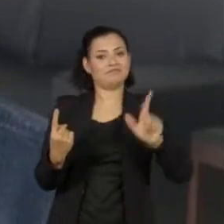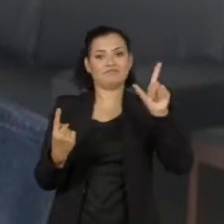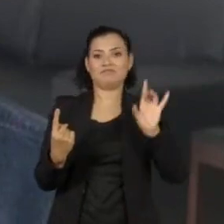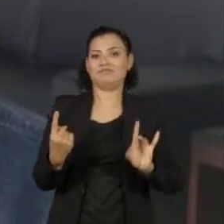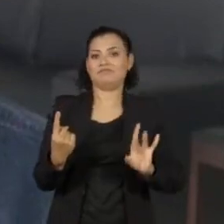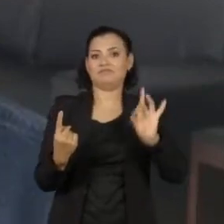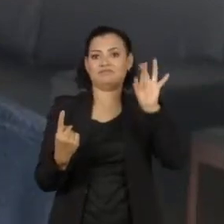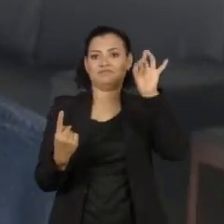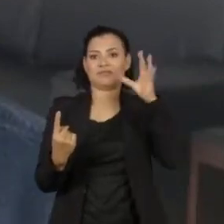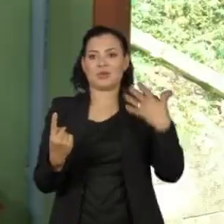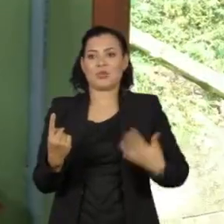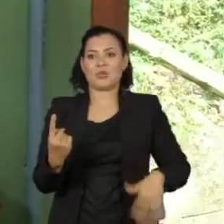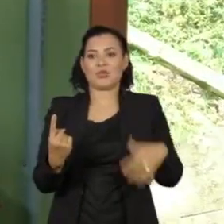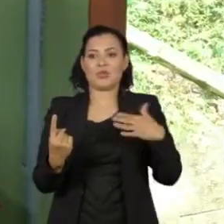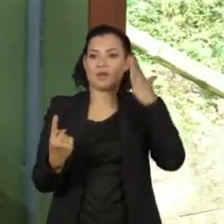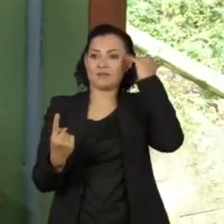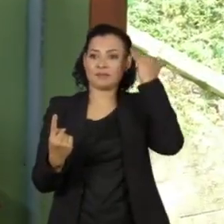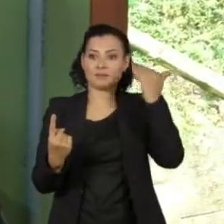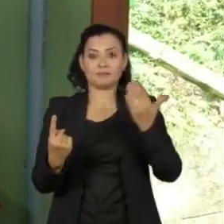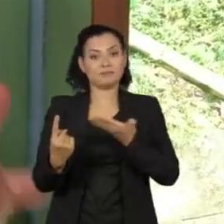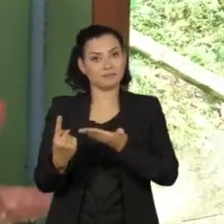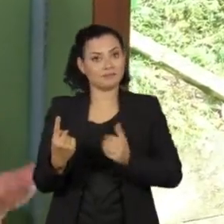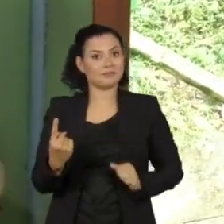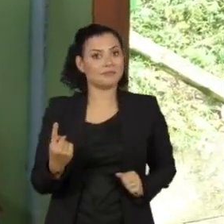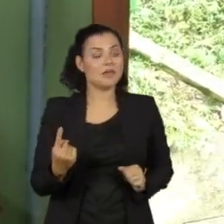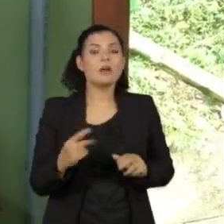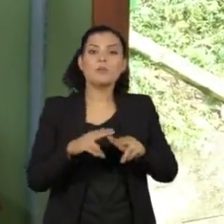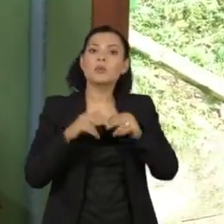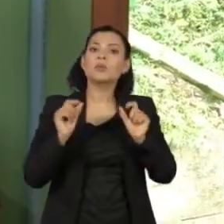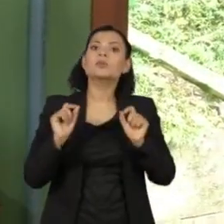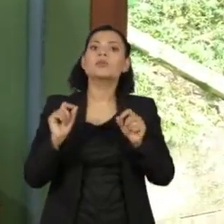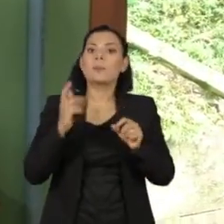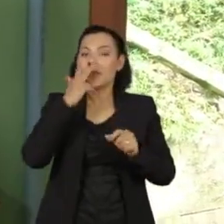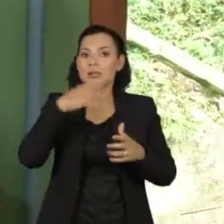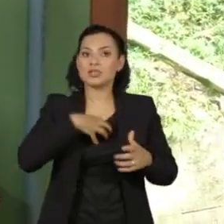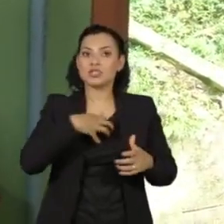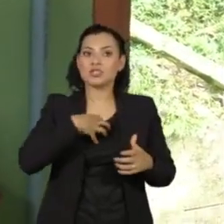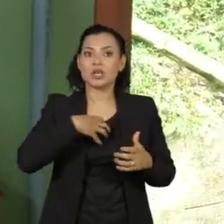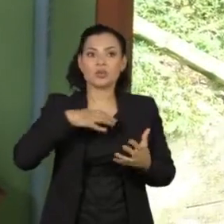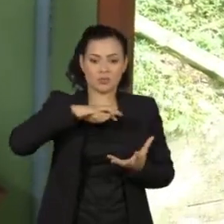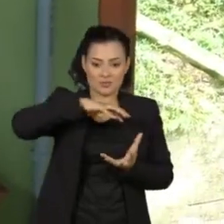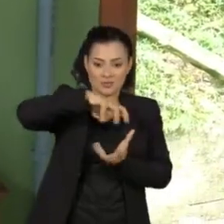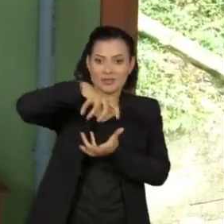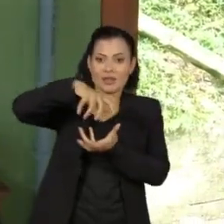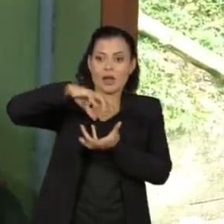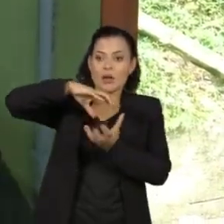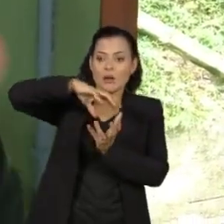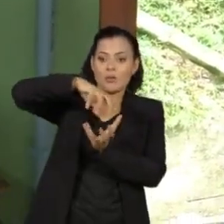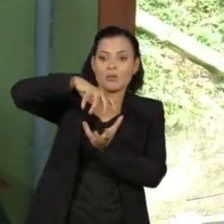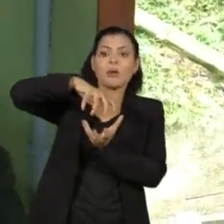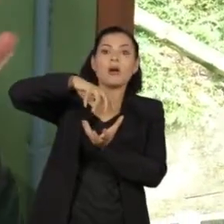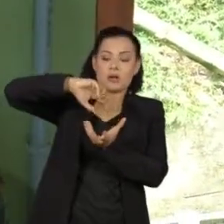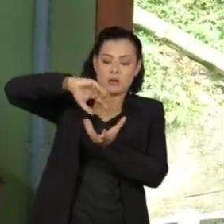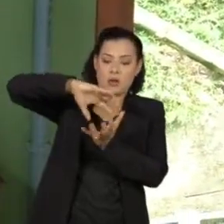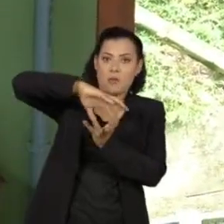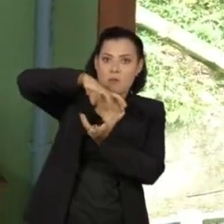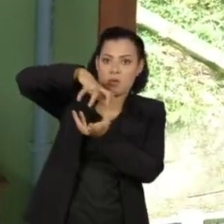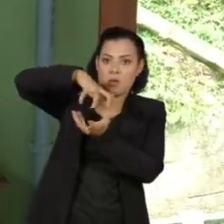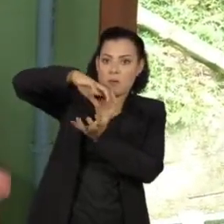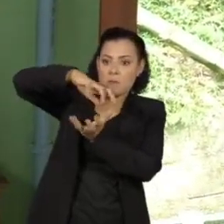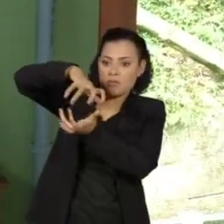é um cara planetário. Parece até que a rotação, a translação, aqueles movimentos da Terra estão